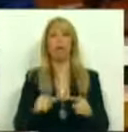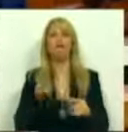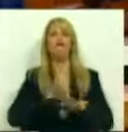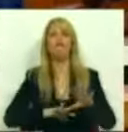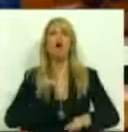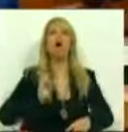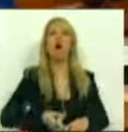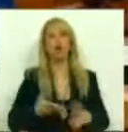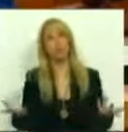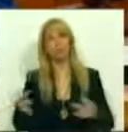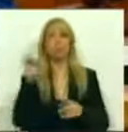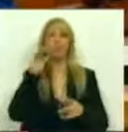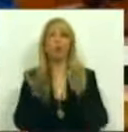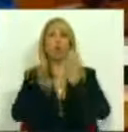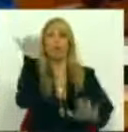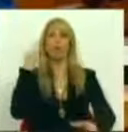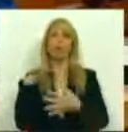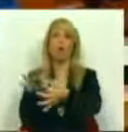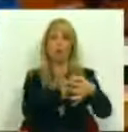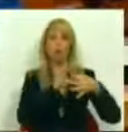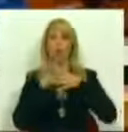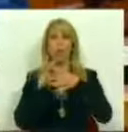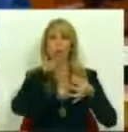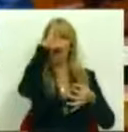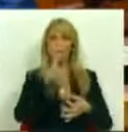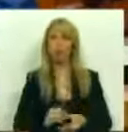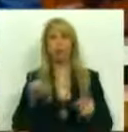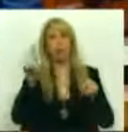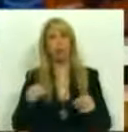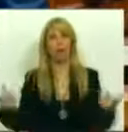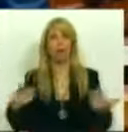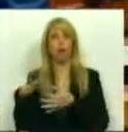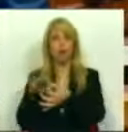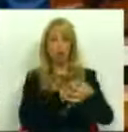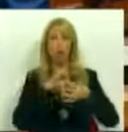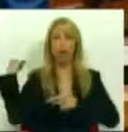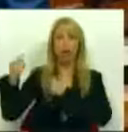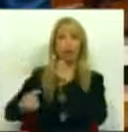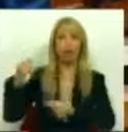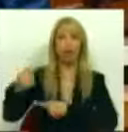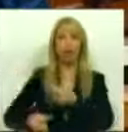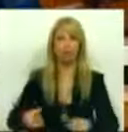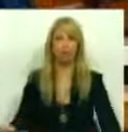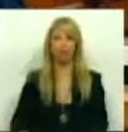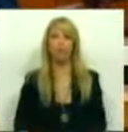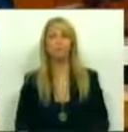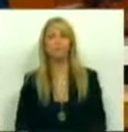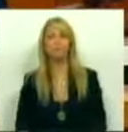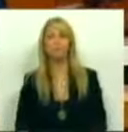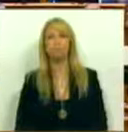a solidariedade entre os Estados e, dentro destes, a solidariedade entre gerações. Senhores deputados,